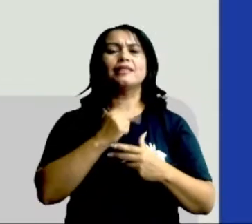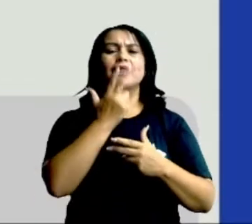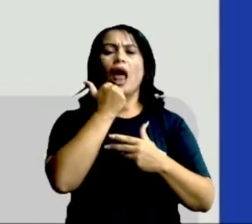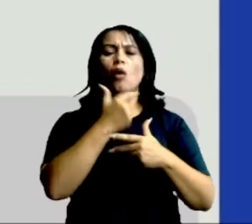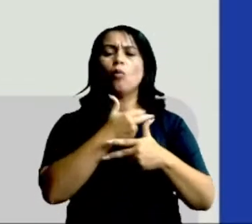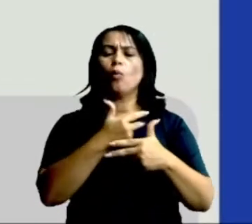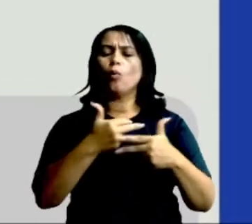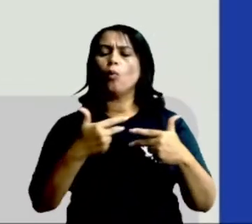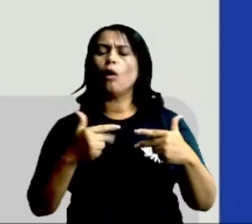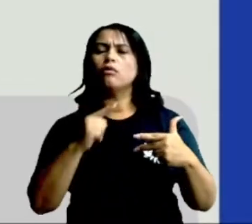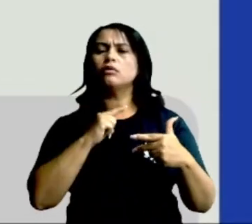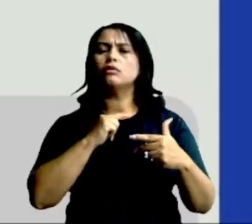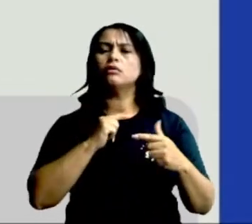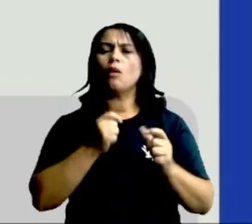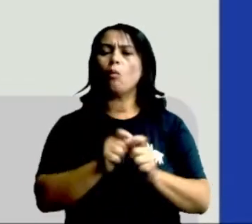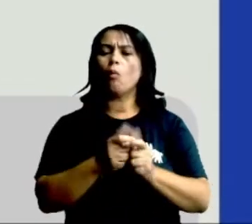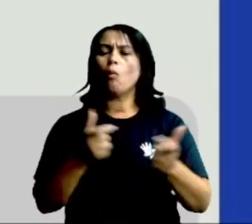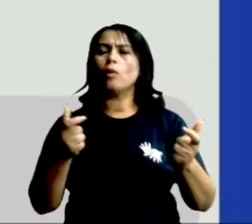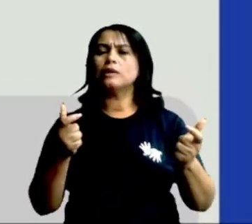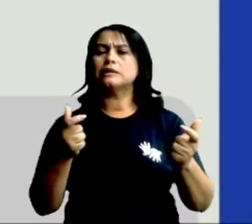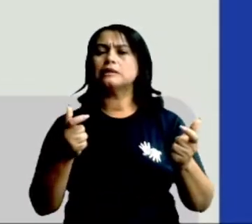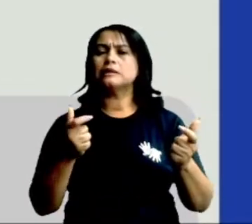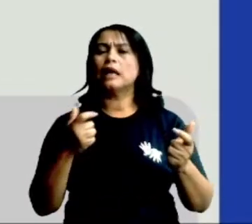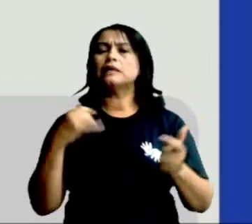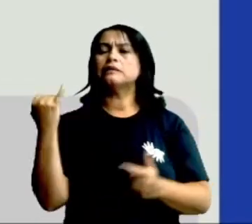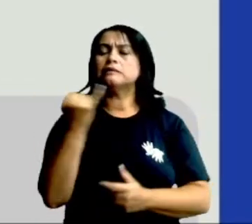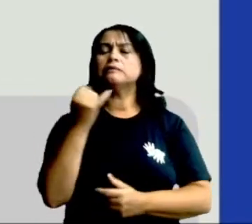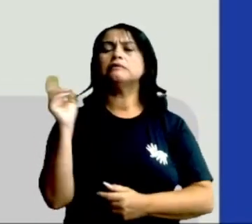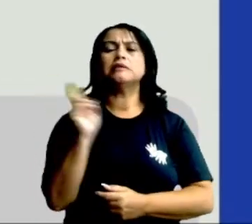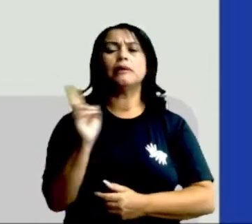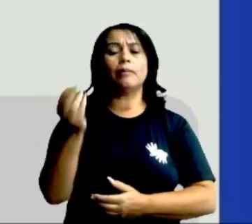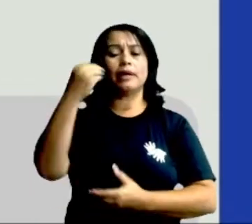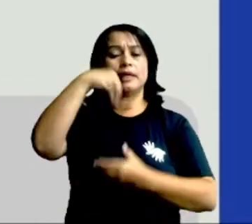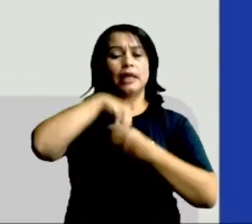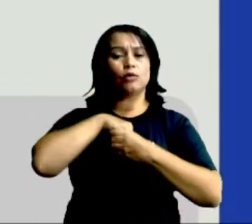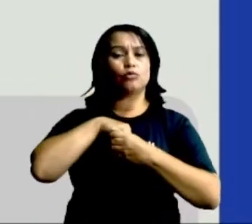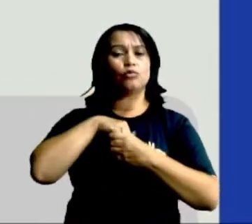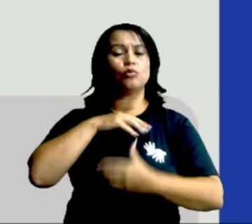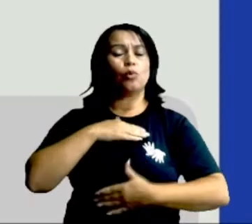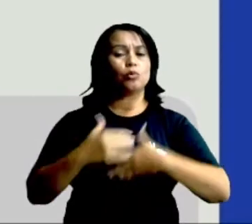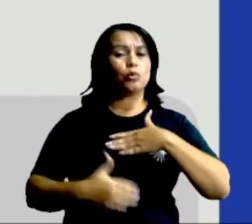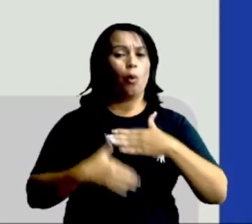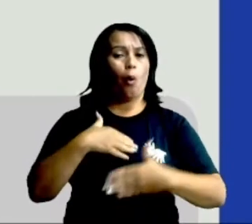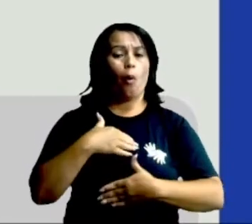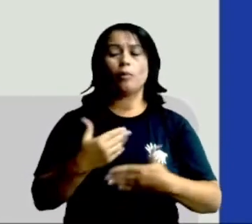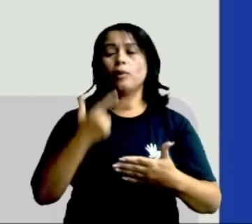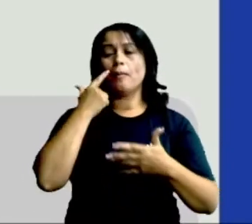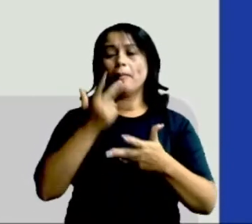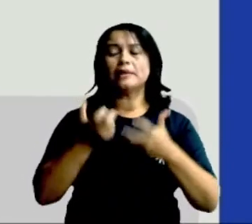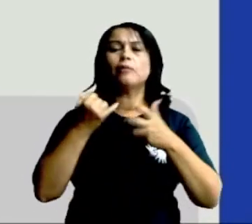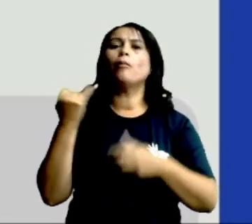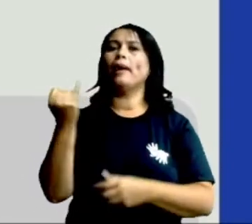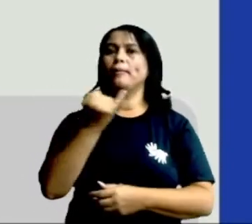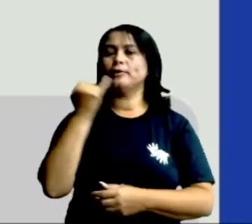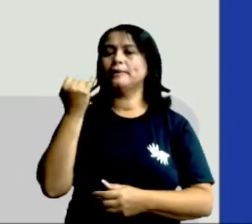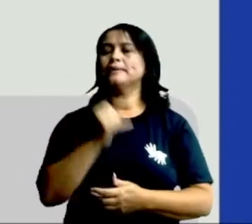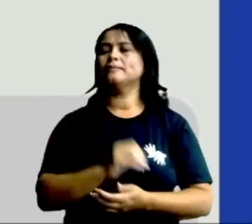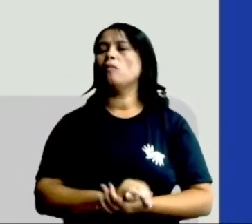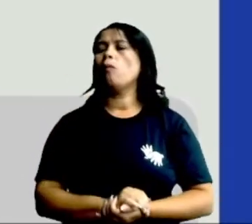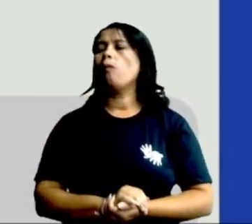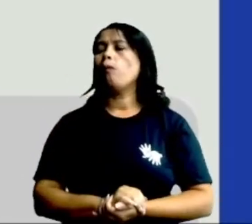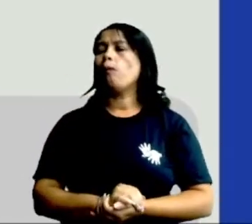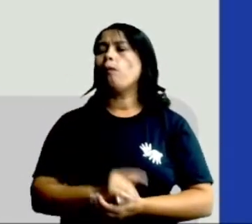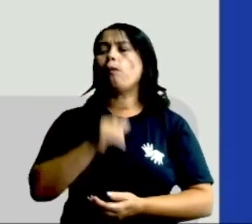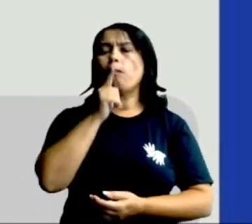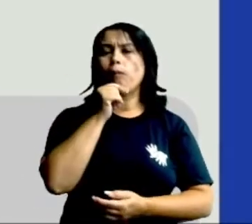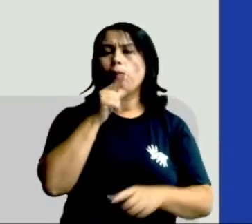uma maior quantidade de nutrientes absorvidos pelo nosso organismo. Então percebam como ela é fundamental.